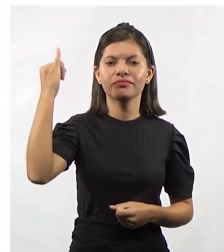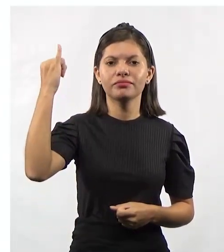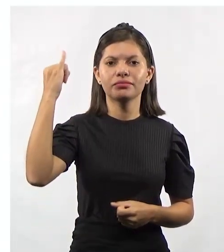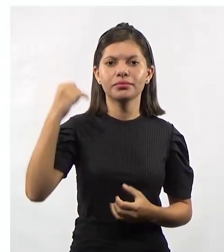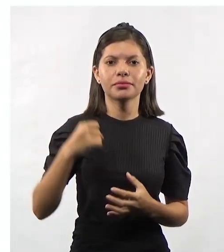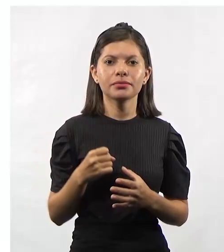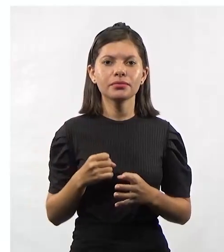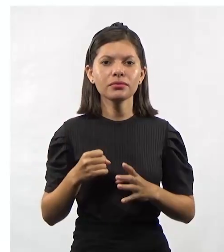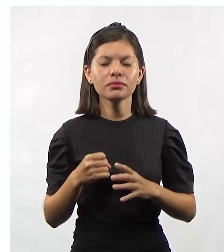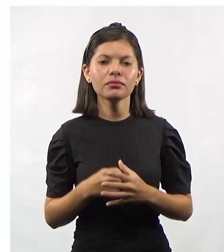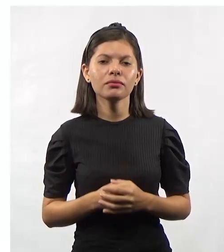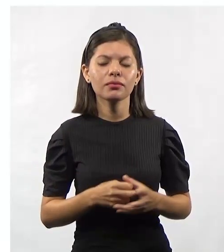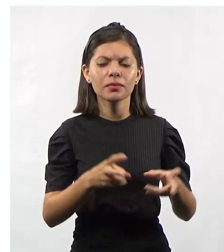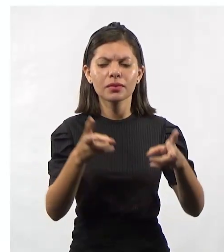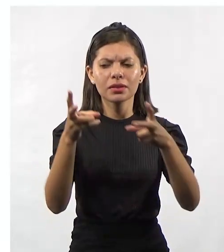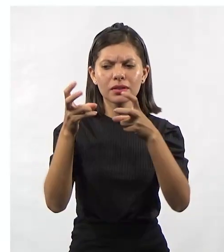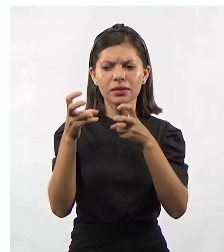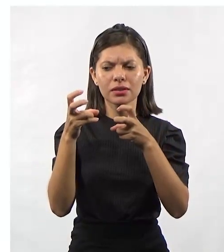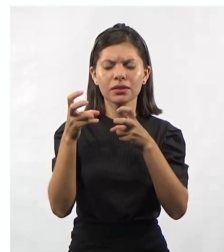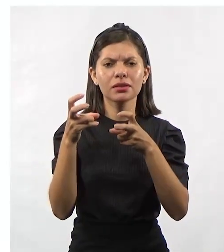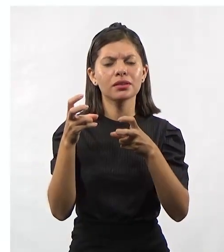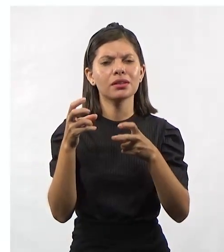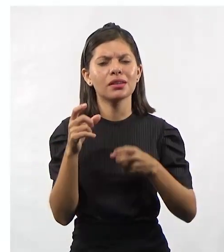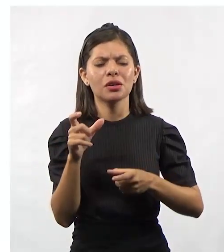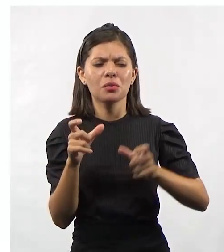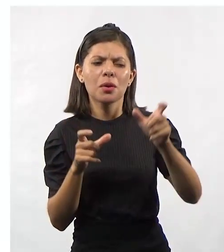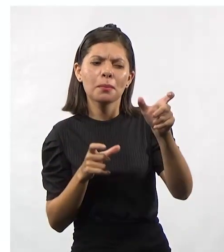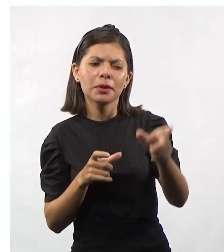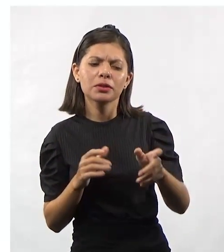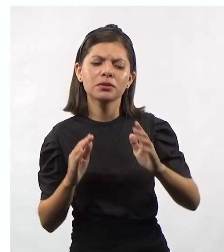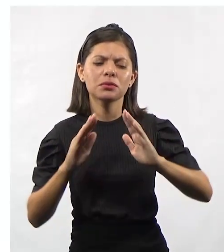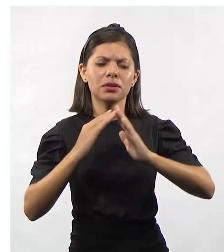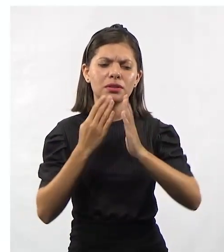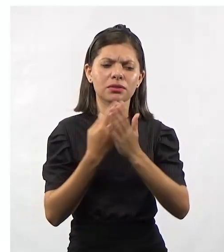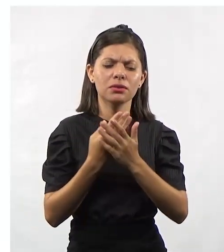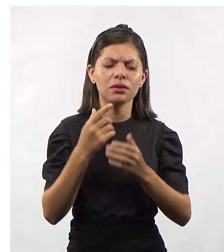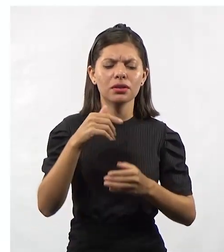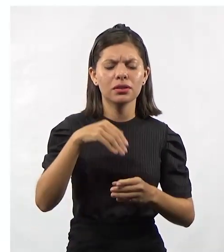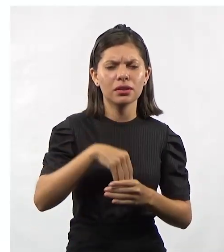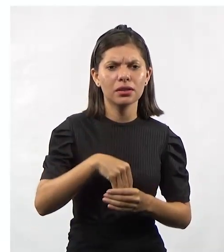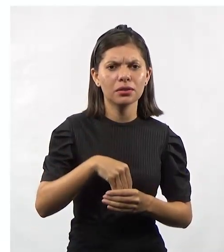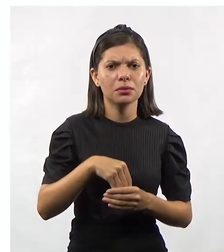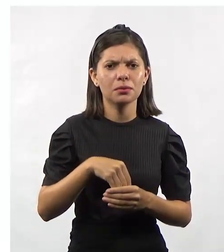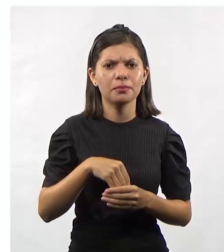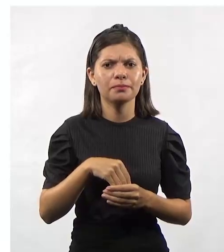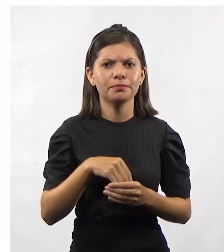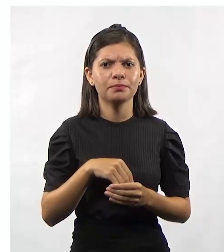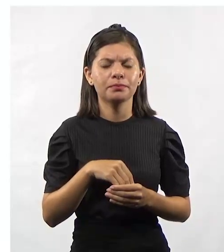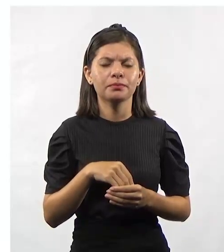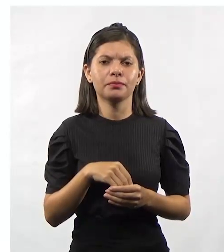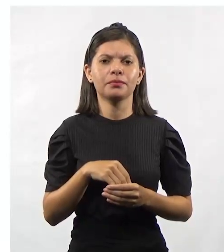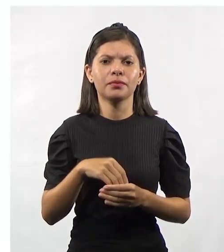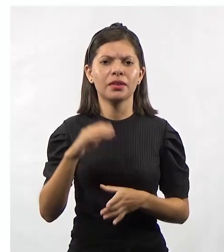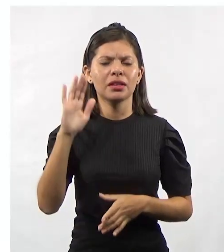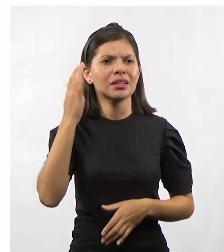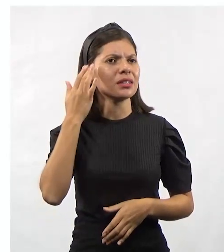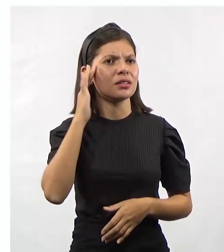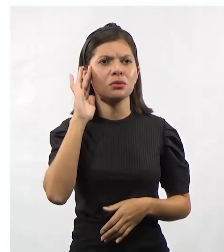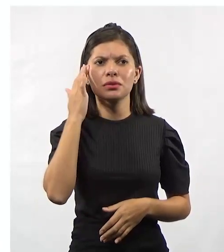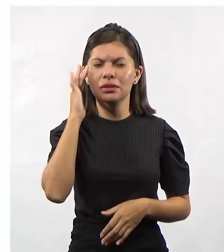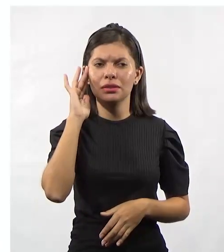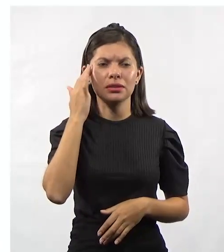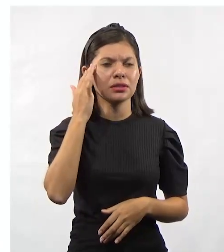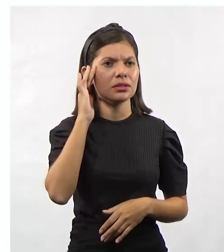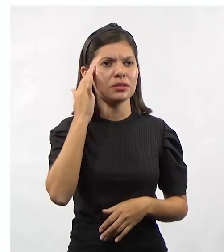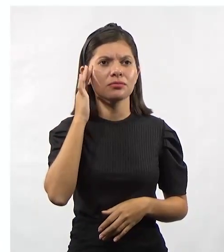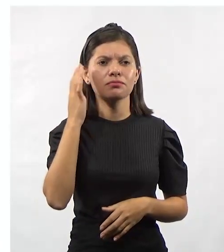isso aqui, gente, a gente perceber que o fato de uma pessoa estar na escola e não conseguir